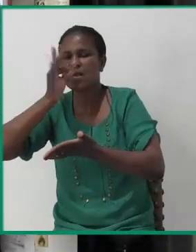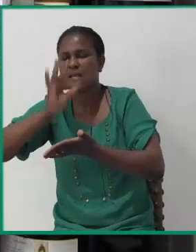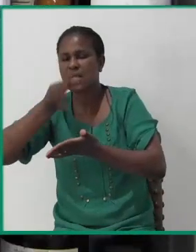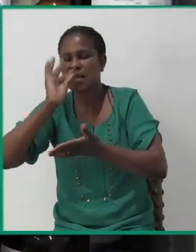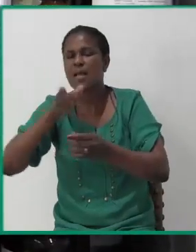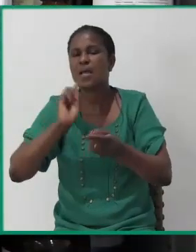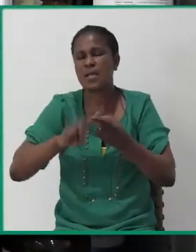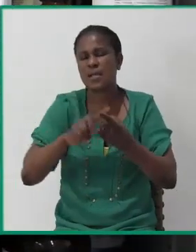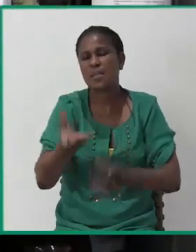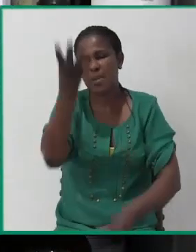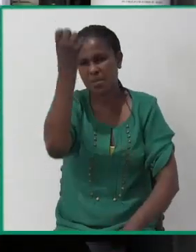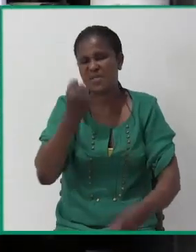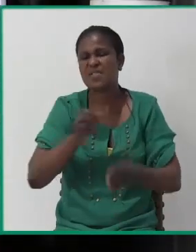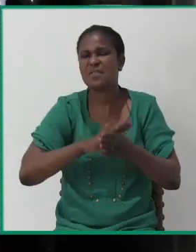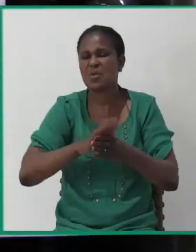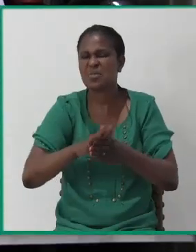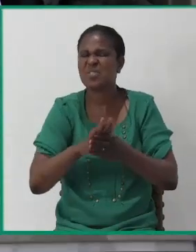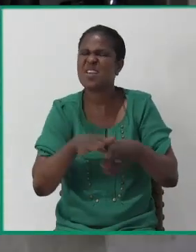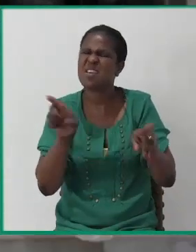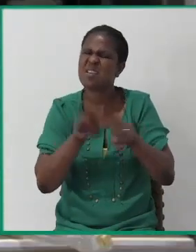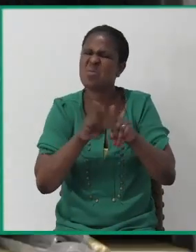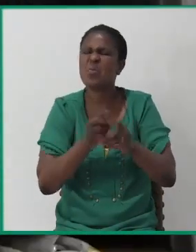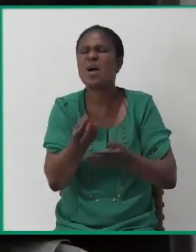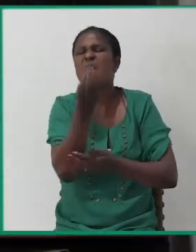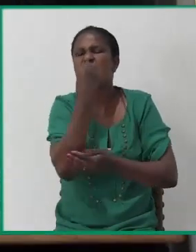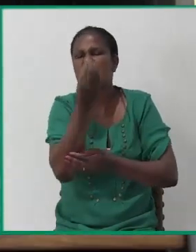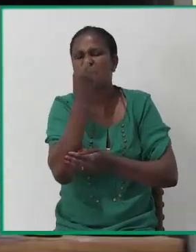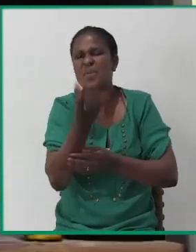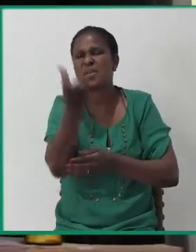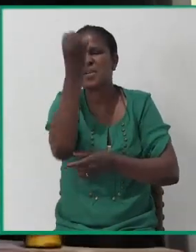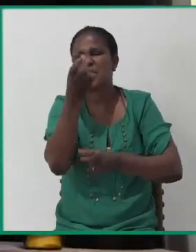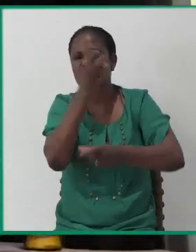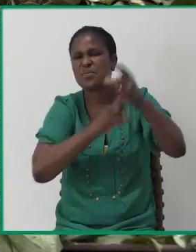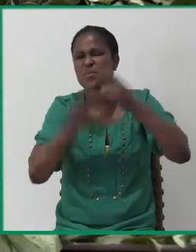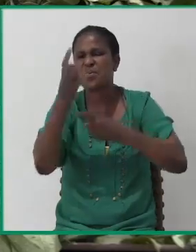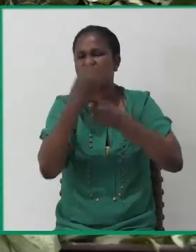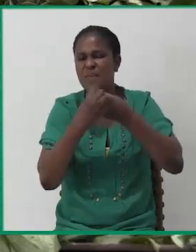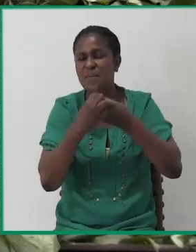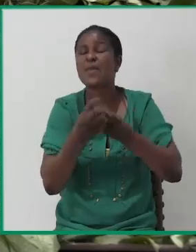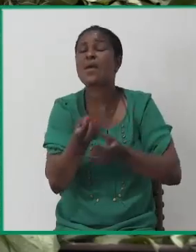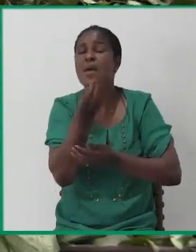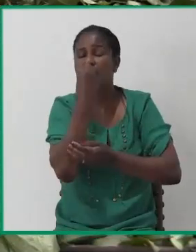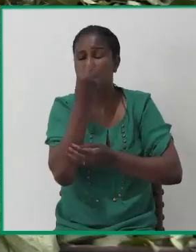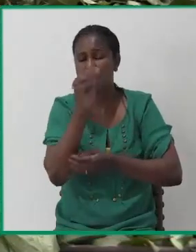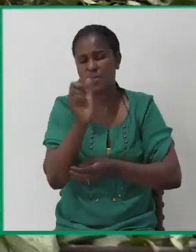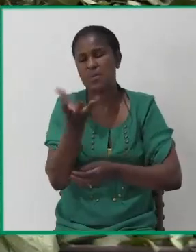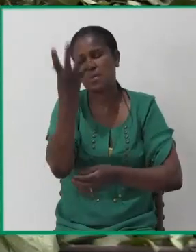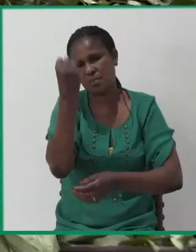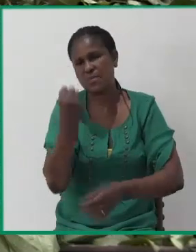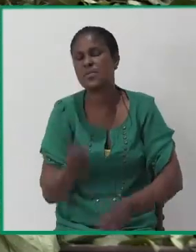e servem também como suplemento alimentar que se pode adicionar à comida.